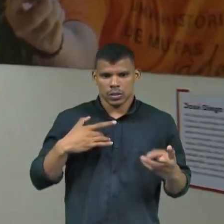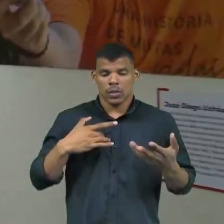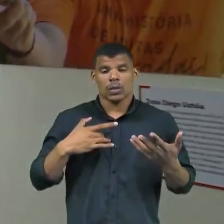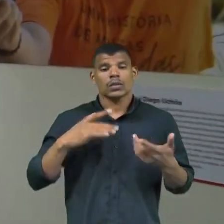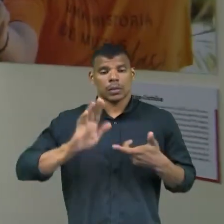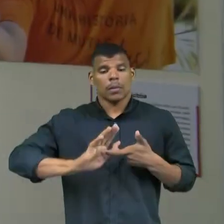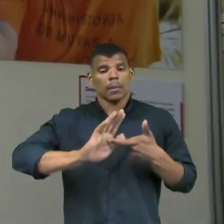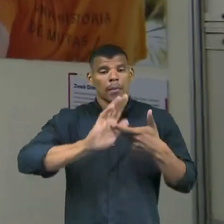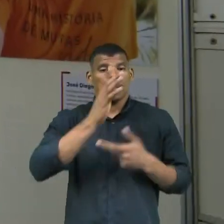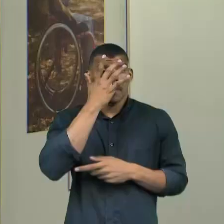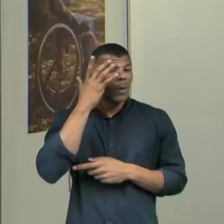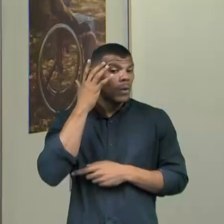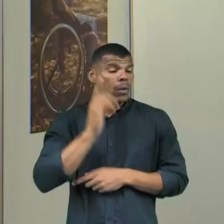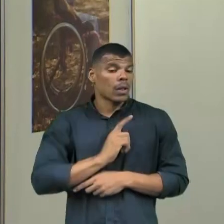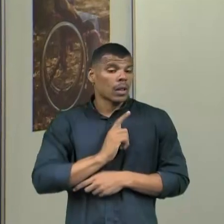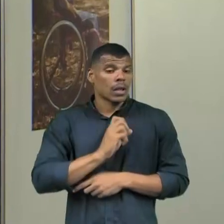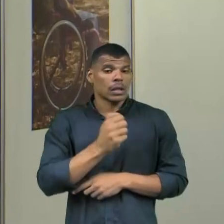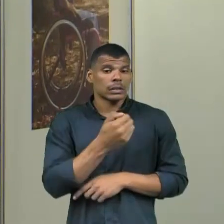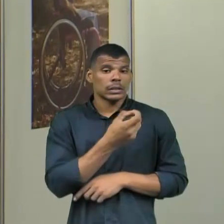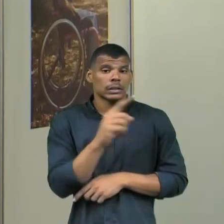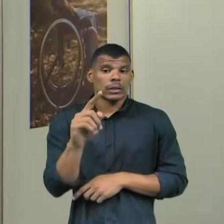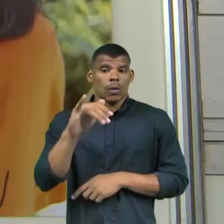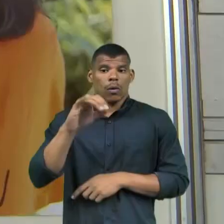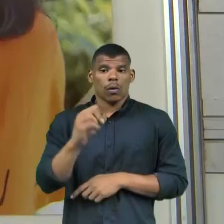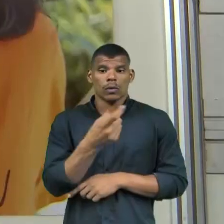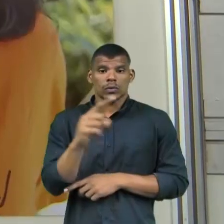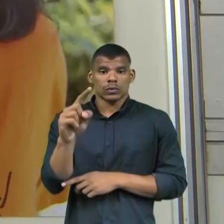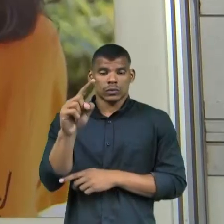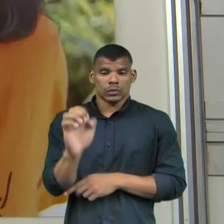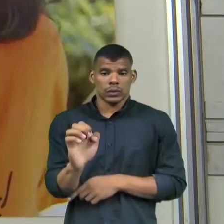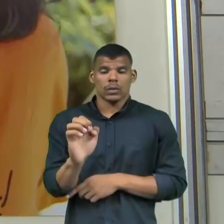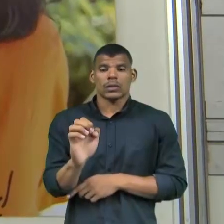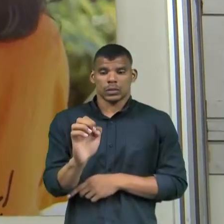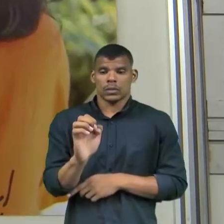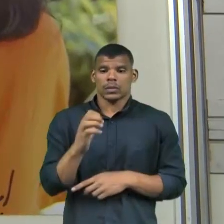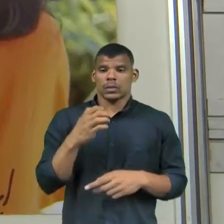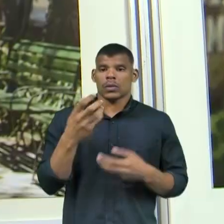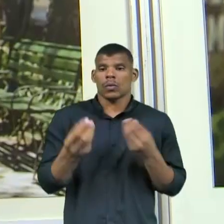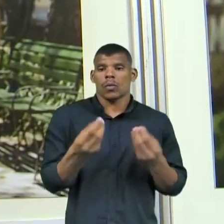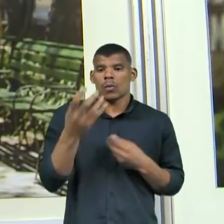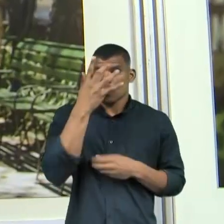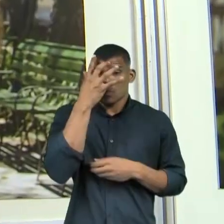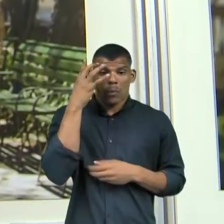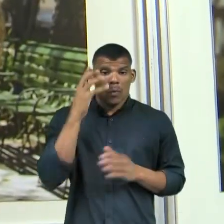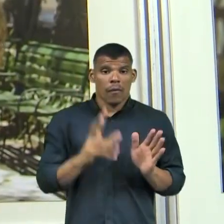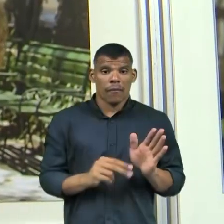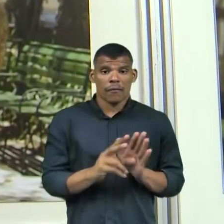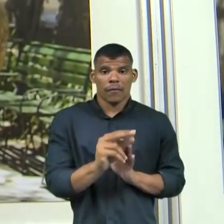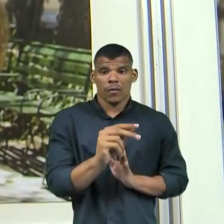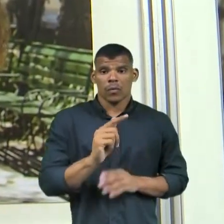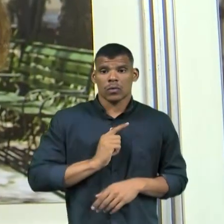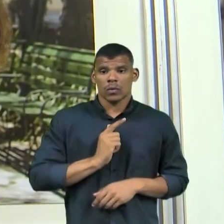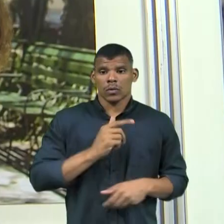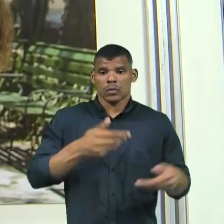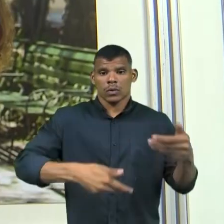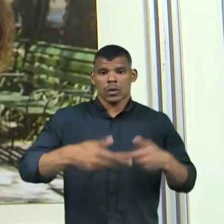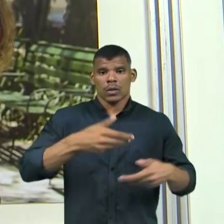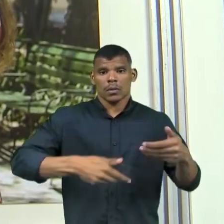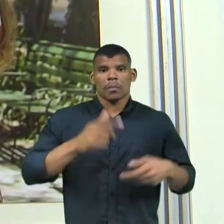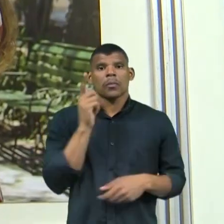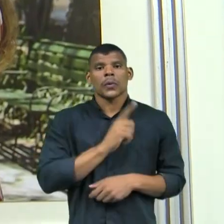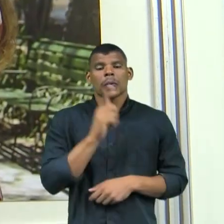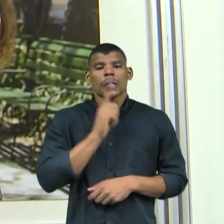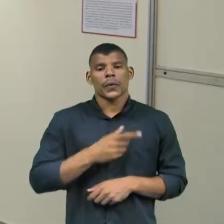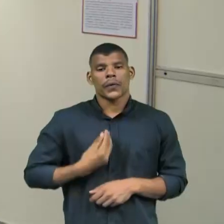pelo Hospital São José por meio de imagens e depoimentos de quem convive com o vírus e que, graças ao tratamento, conseguem ter uma